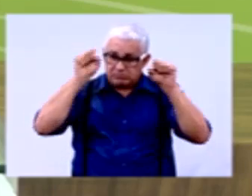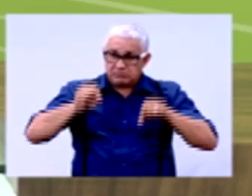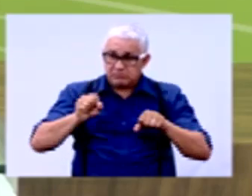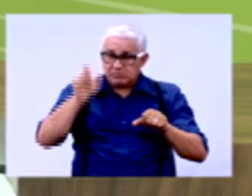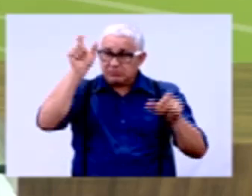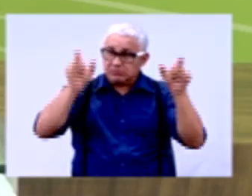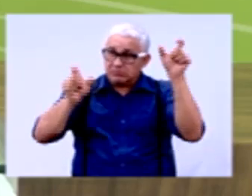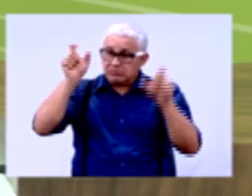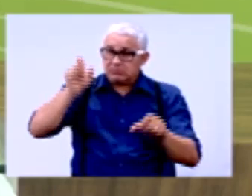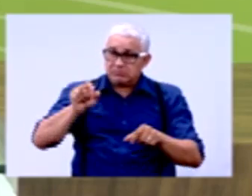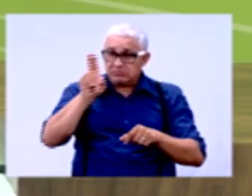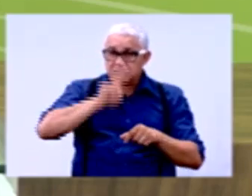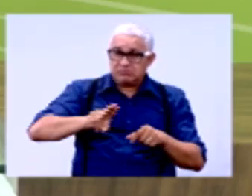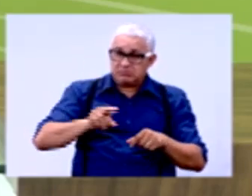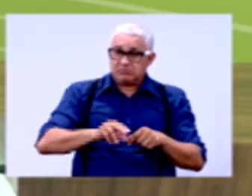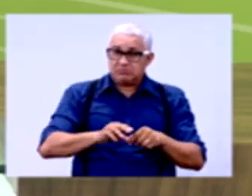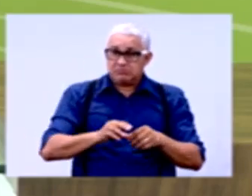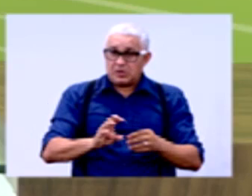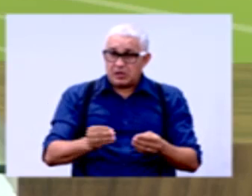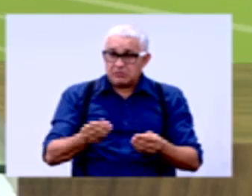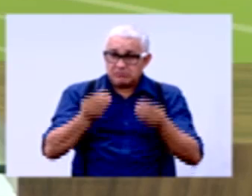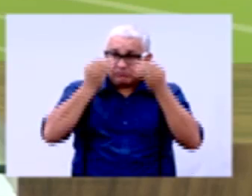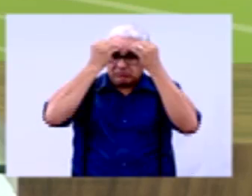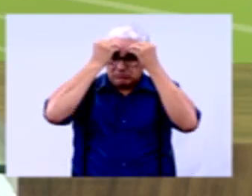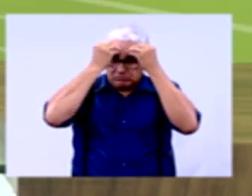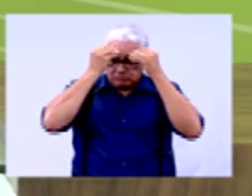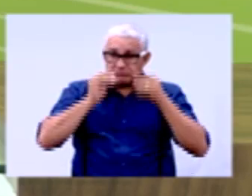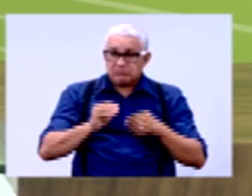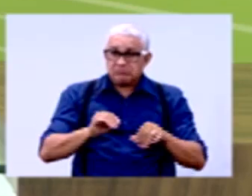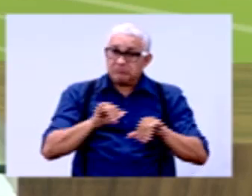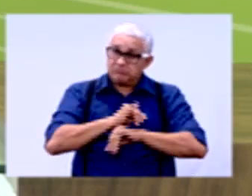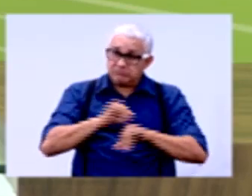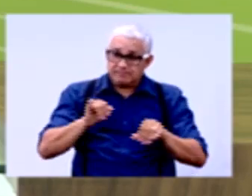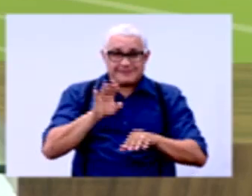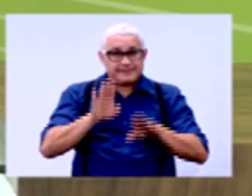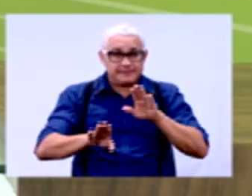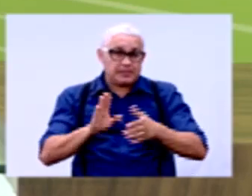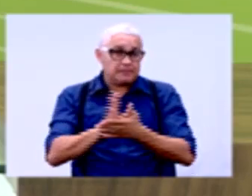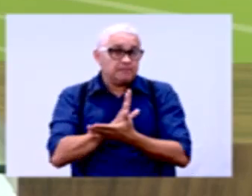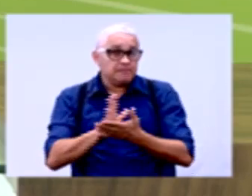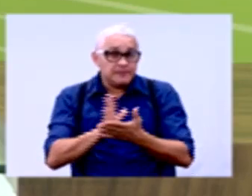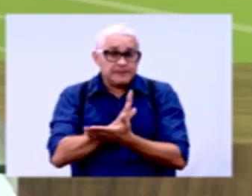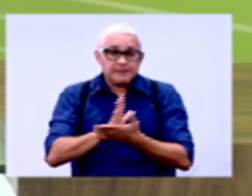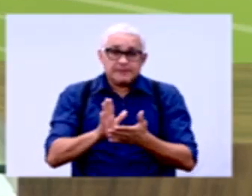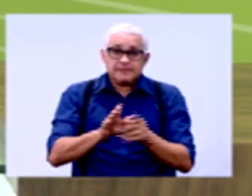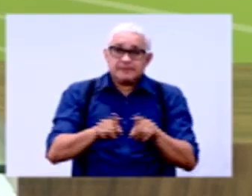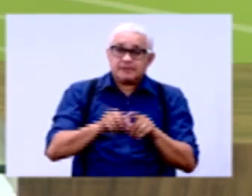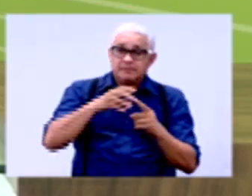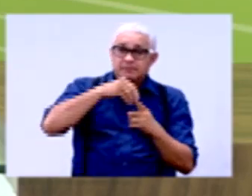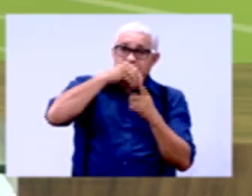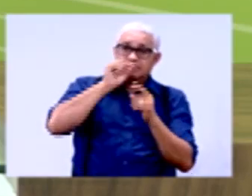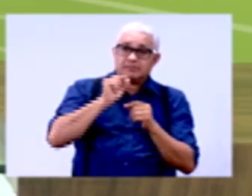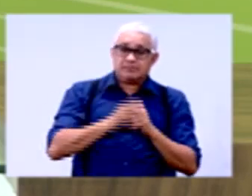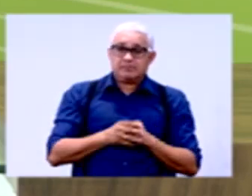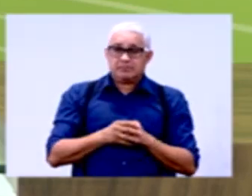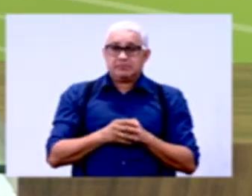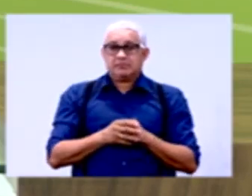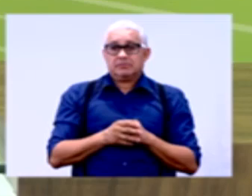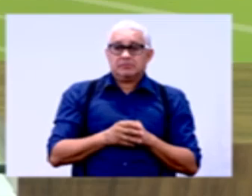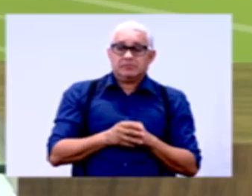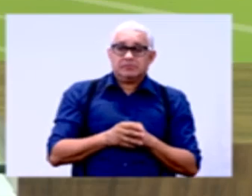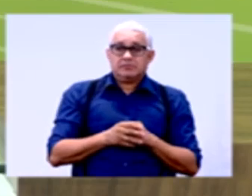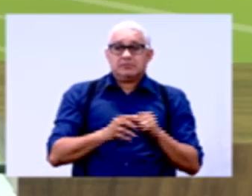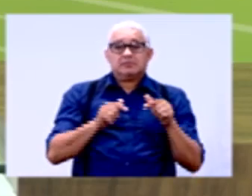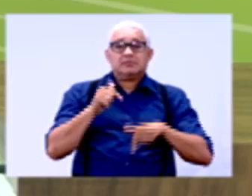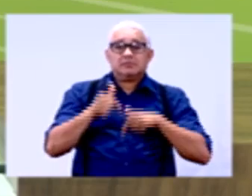usuários. Guardar essas informações depende de algumas coisas, e a principal dela é que nós